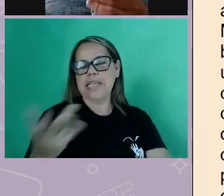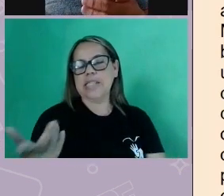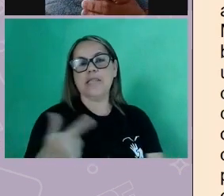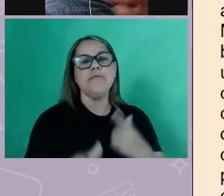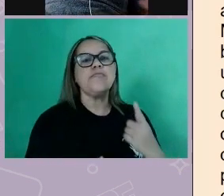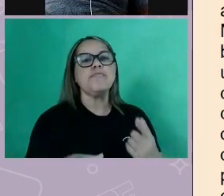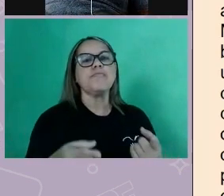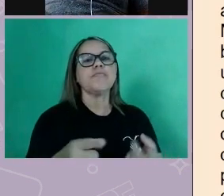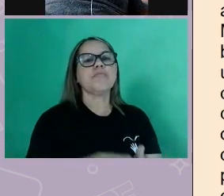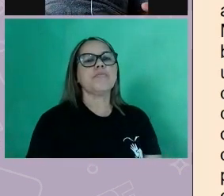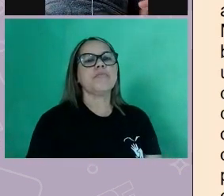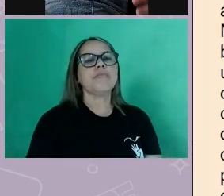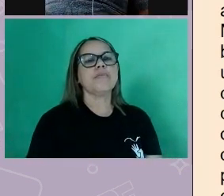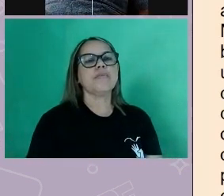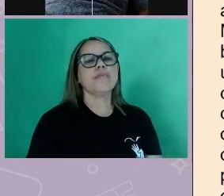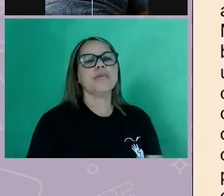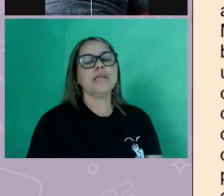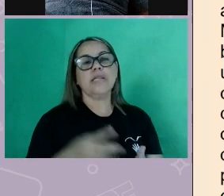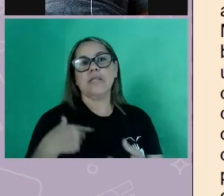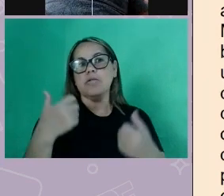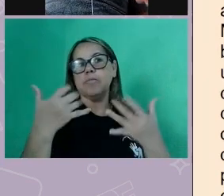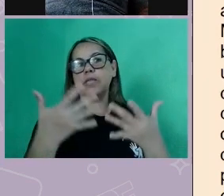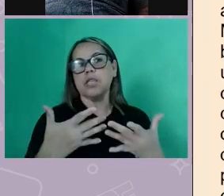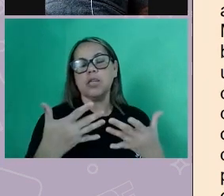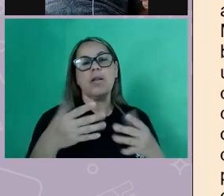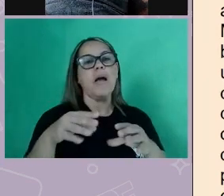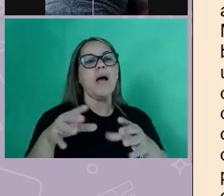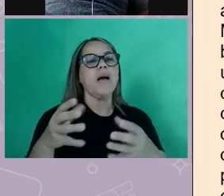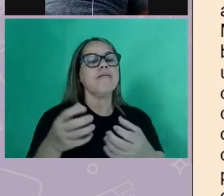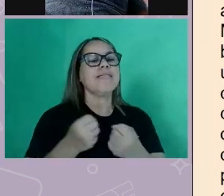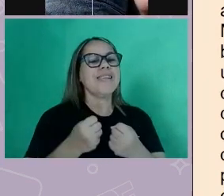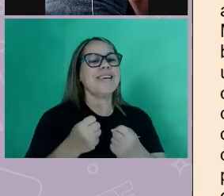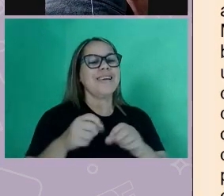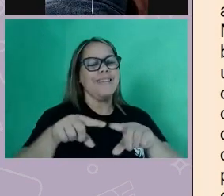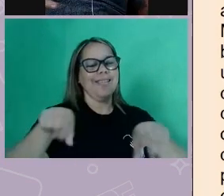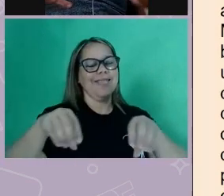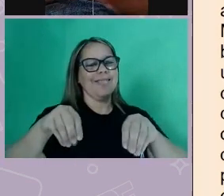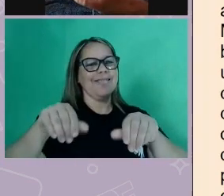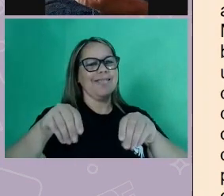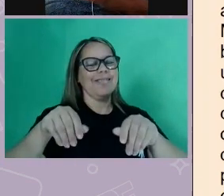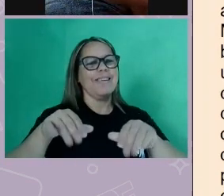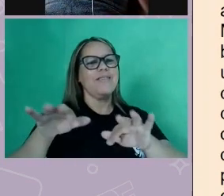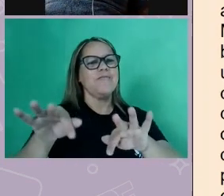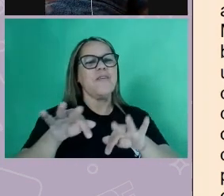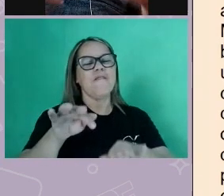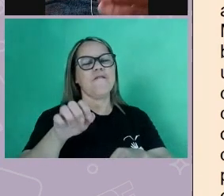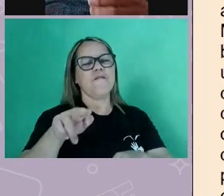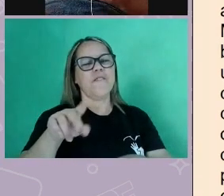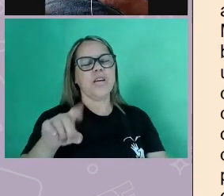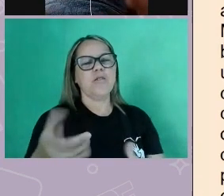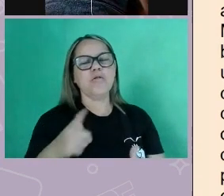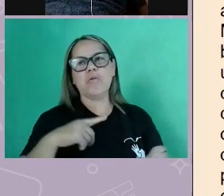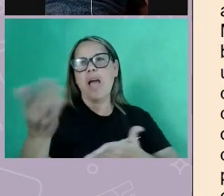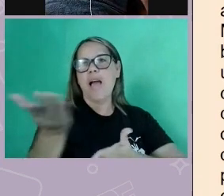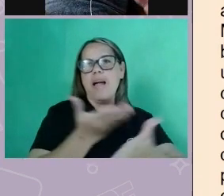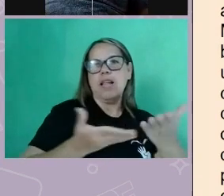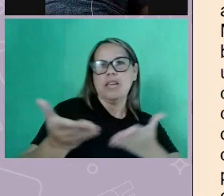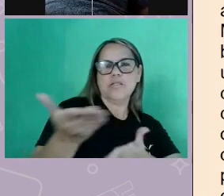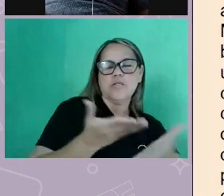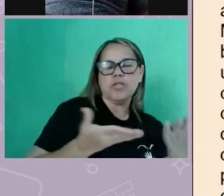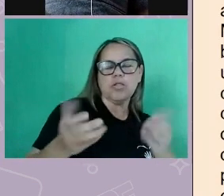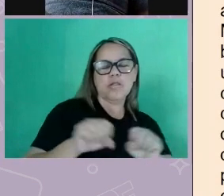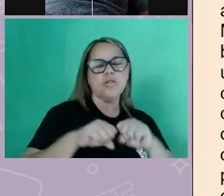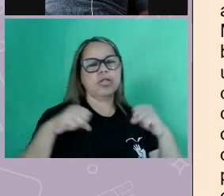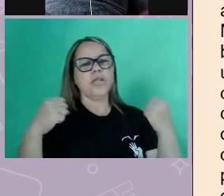torno da questão do feudo da posse do feudo e quem possuía os feudos e das relações sociais e de produção em